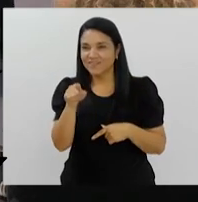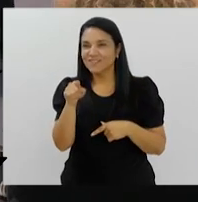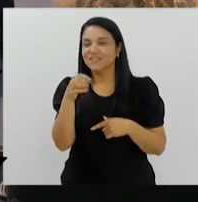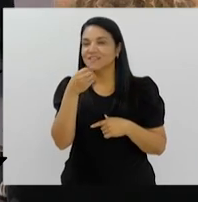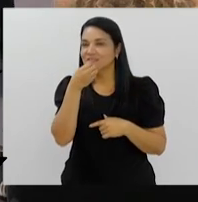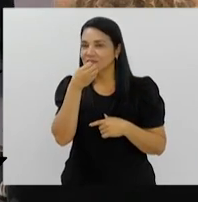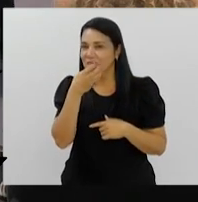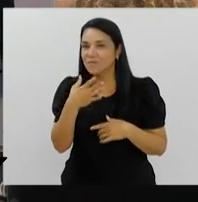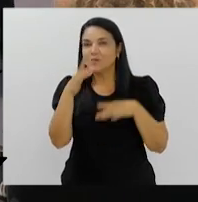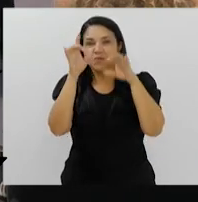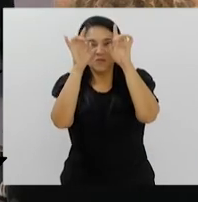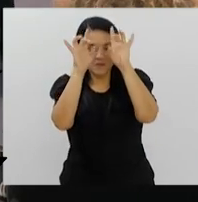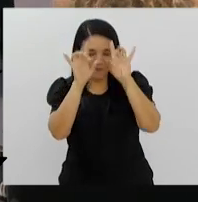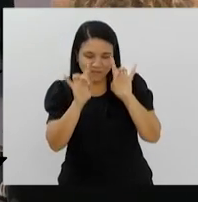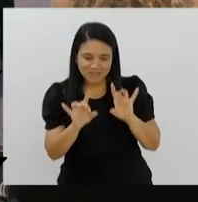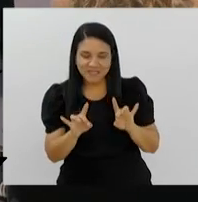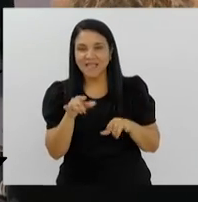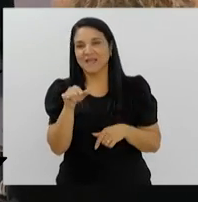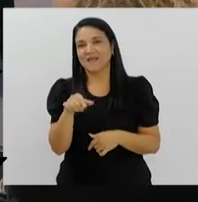muito